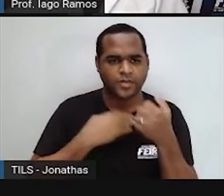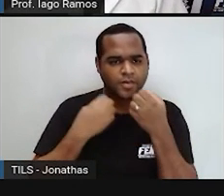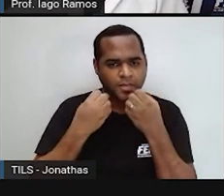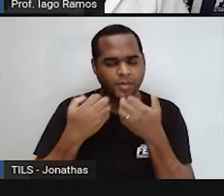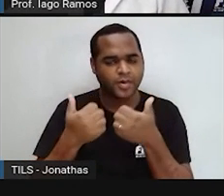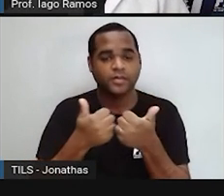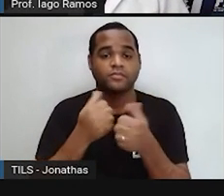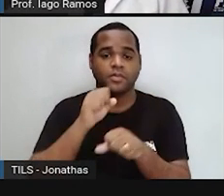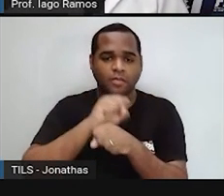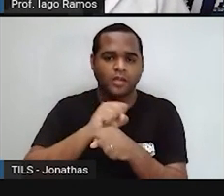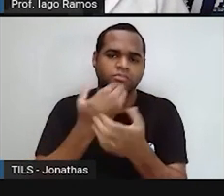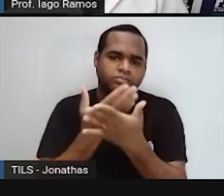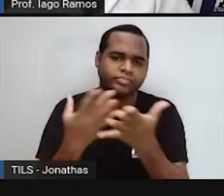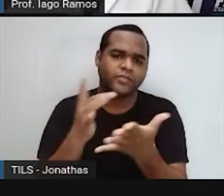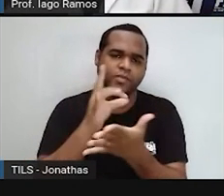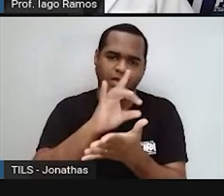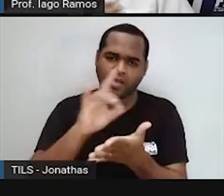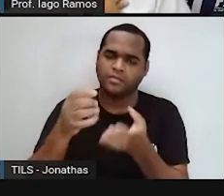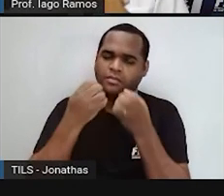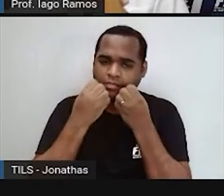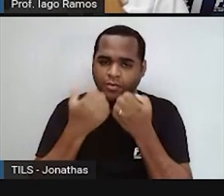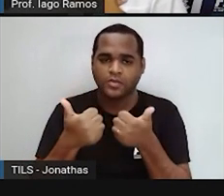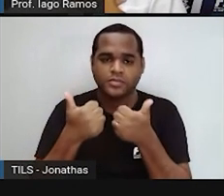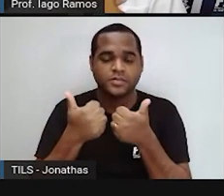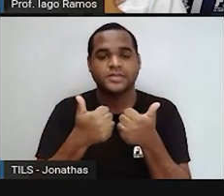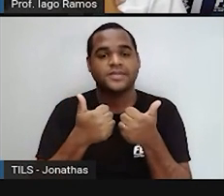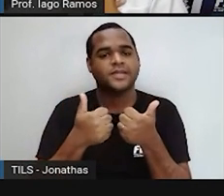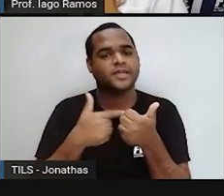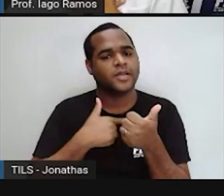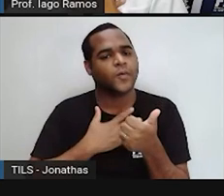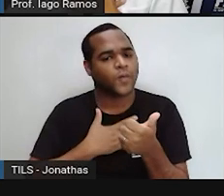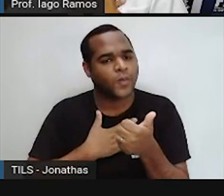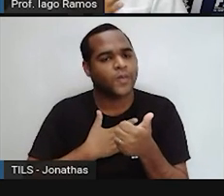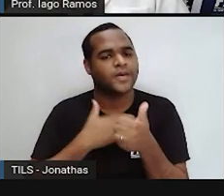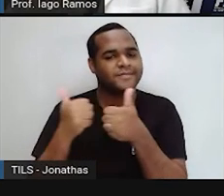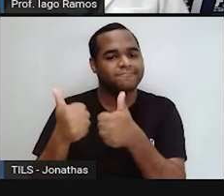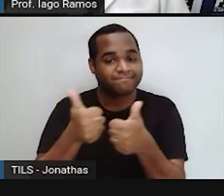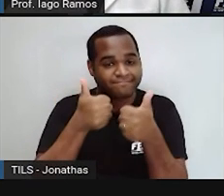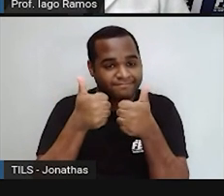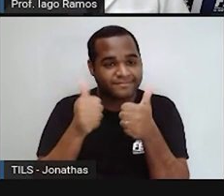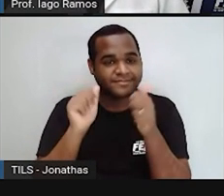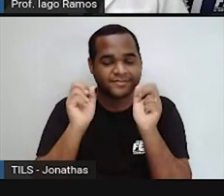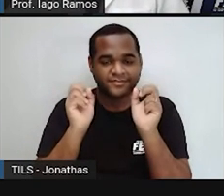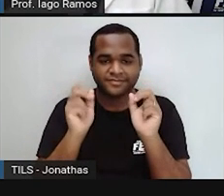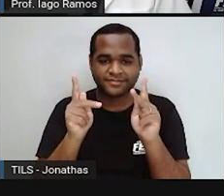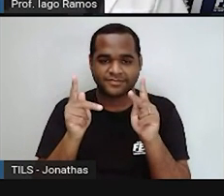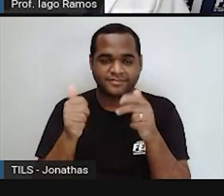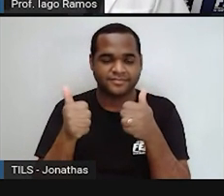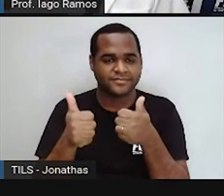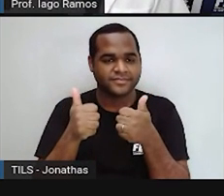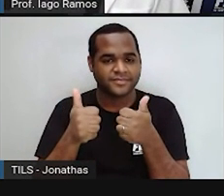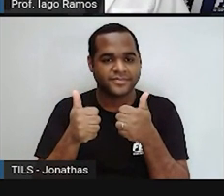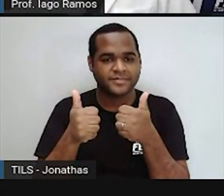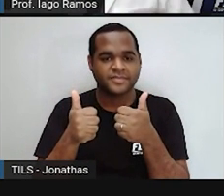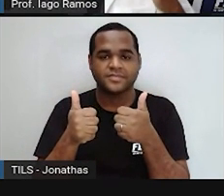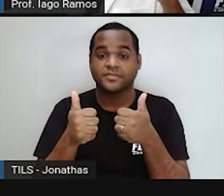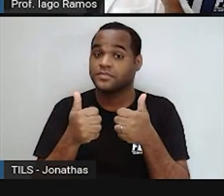bom eu espero que sim tá eu curti bastante certo e